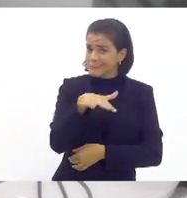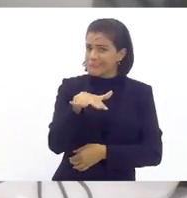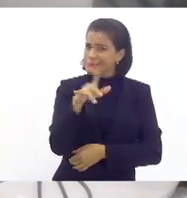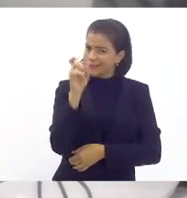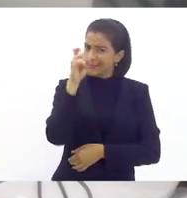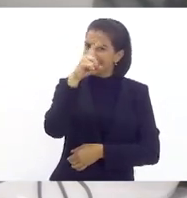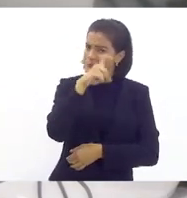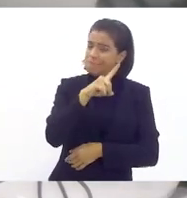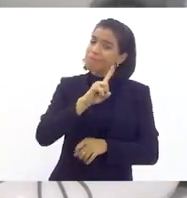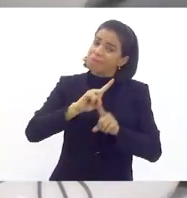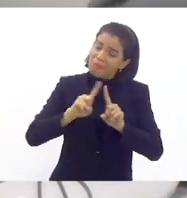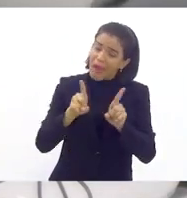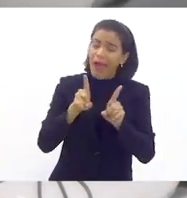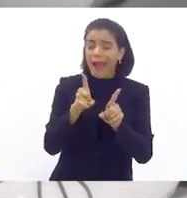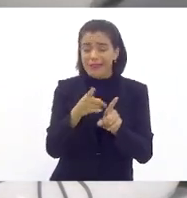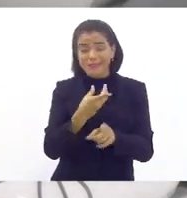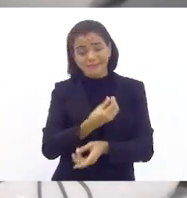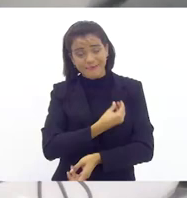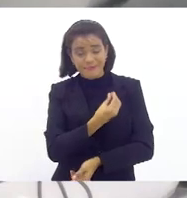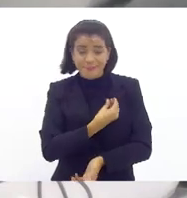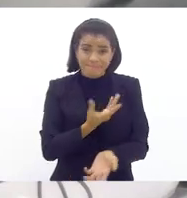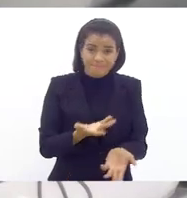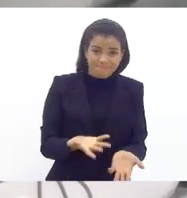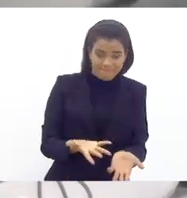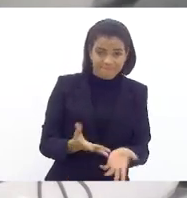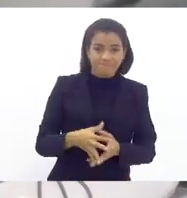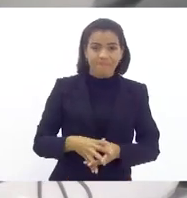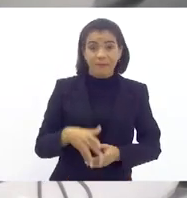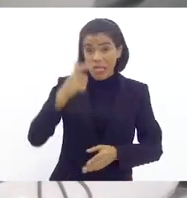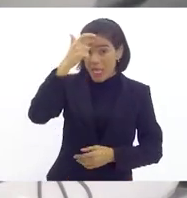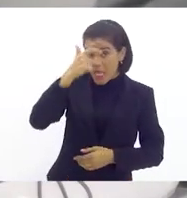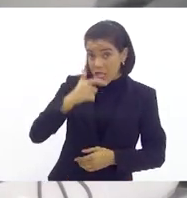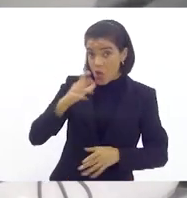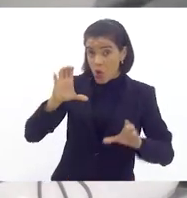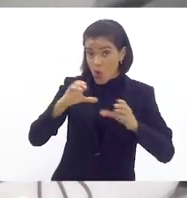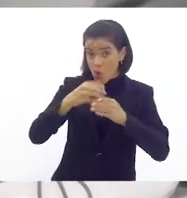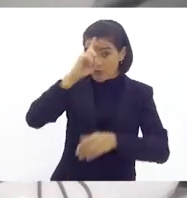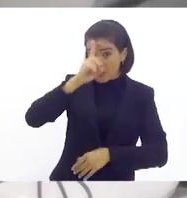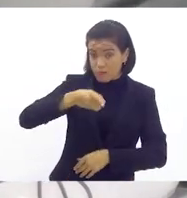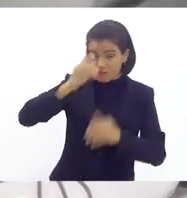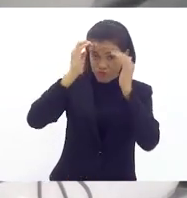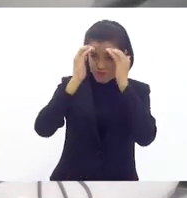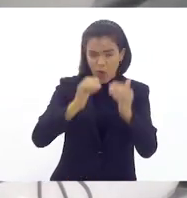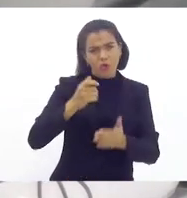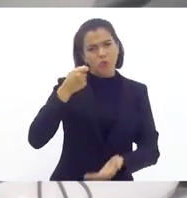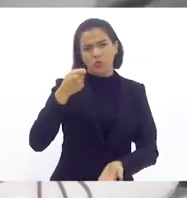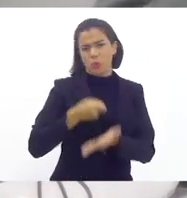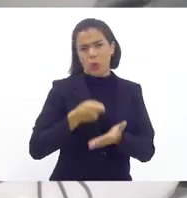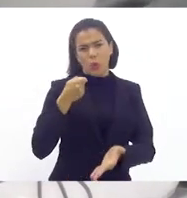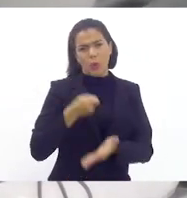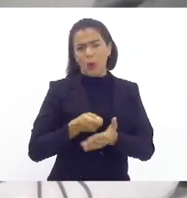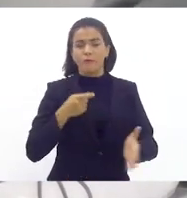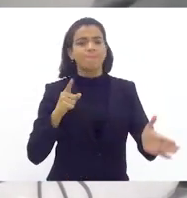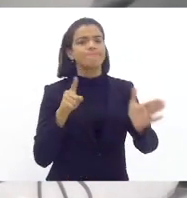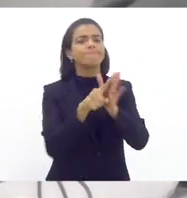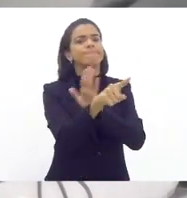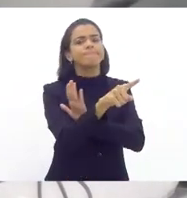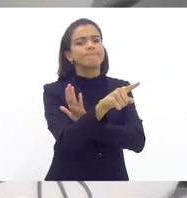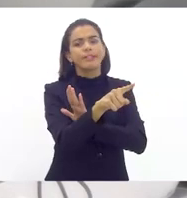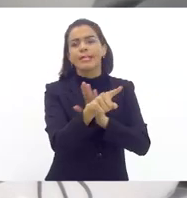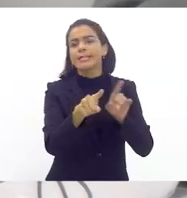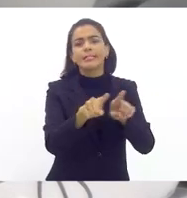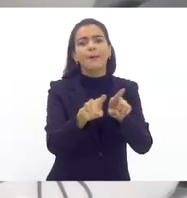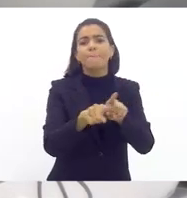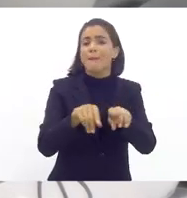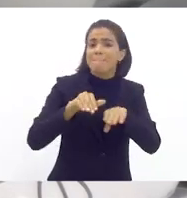difícil, mas faz parte. A gente enfrenta as dificuldades. Mas eu, como comissão do Cúmplice, eu sou obrigado a lhe fazer uma pergunta e lhe dar